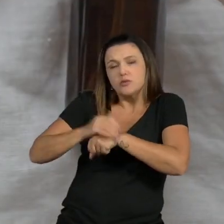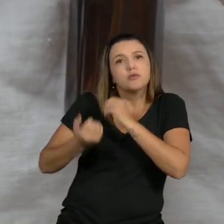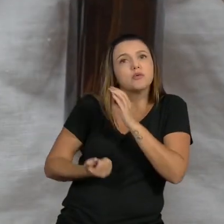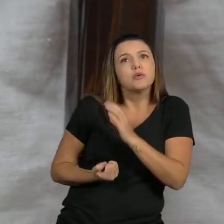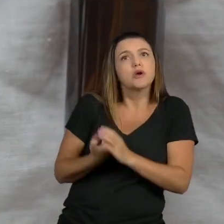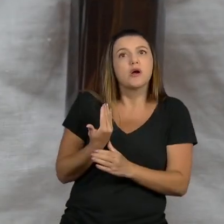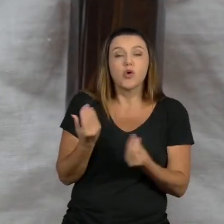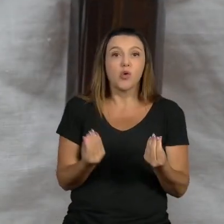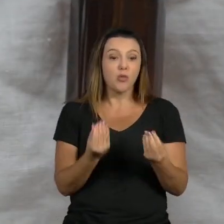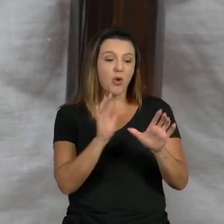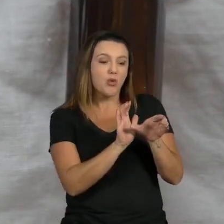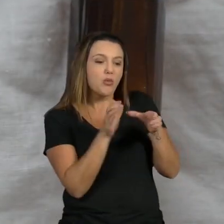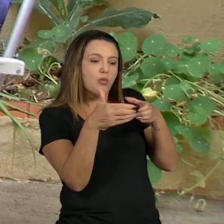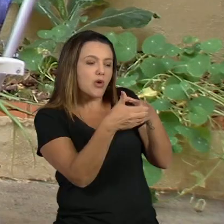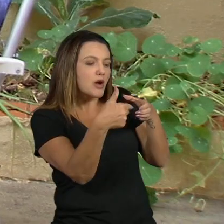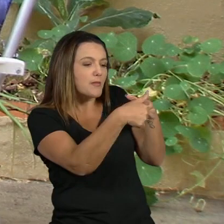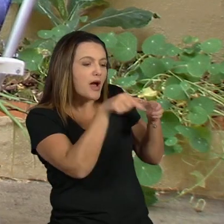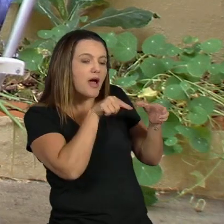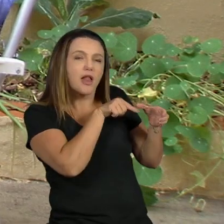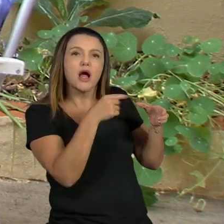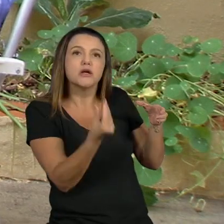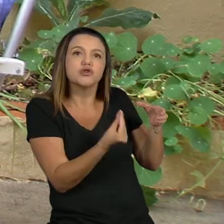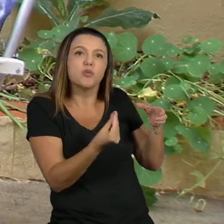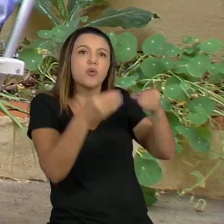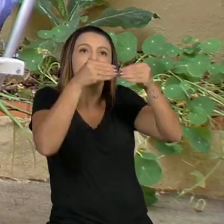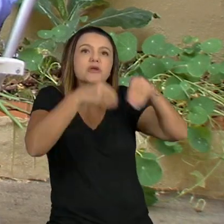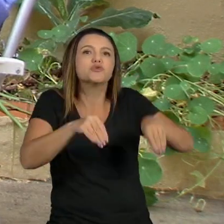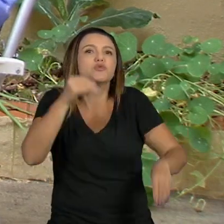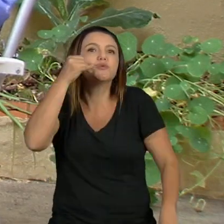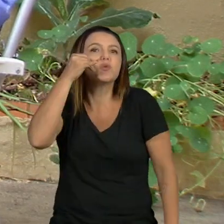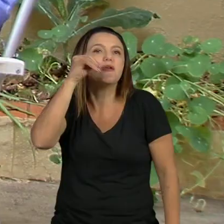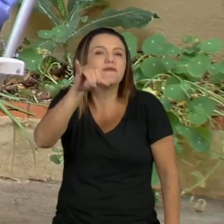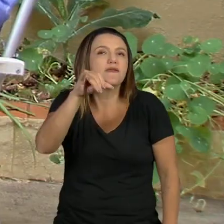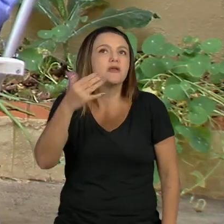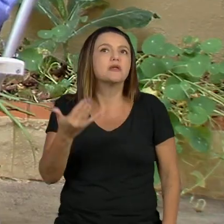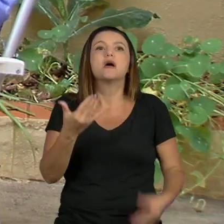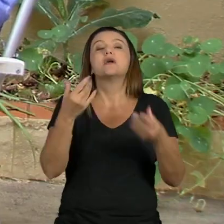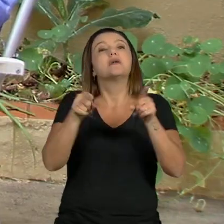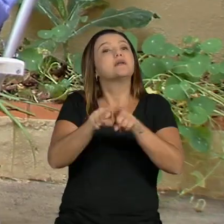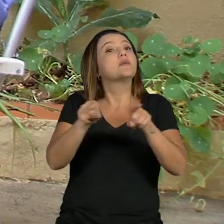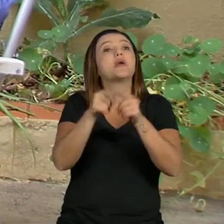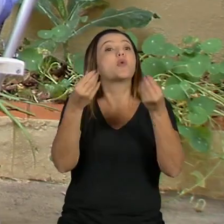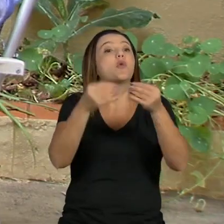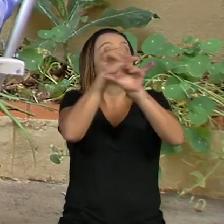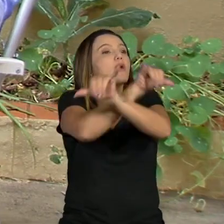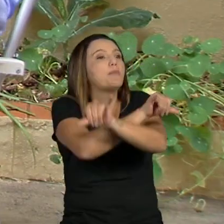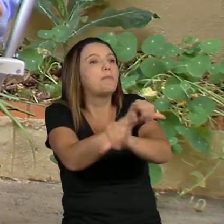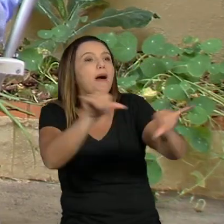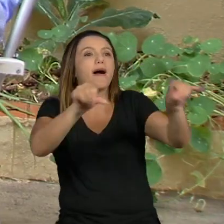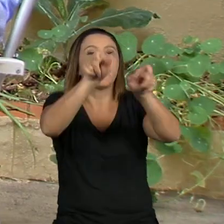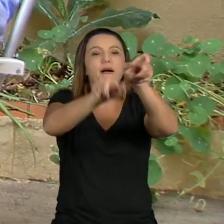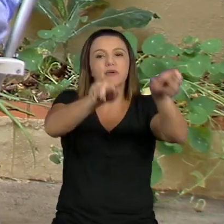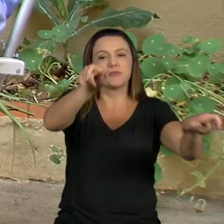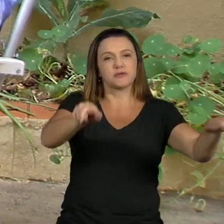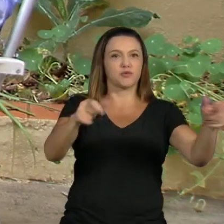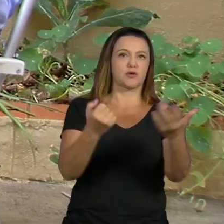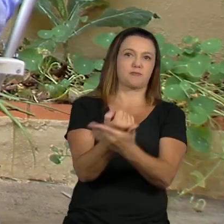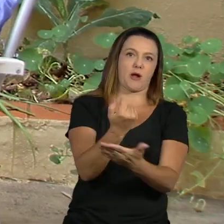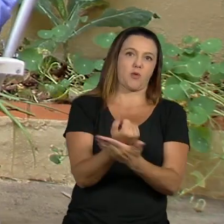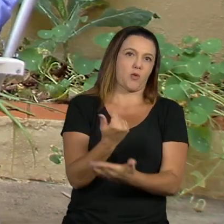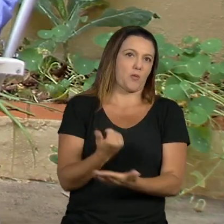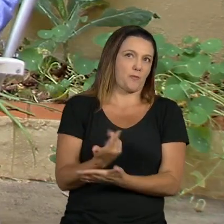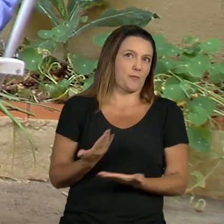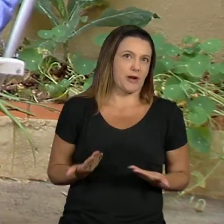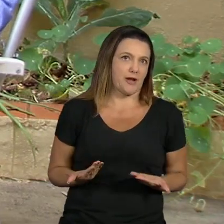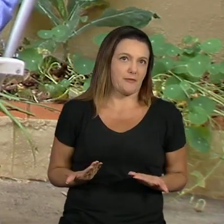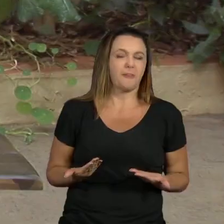dessa embalagem, até chegar no pós-consumo, que é como eu comunico isso para o meu consumidor. Eu estimulo o consumo, tanto quanto